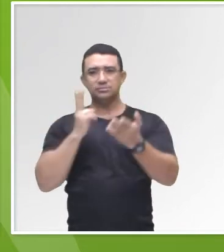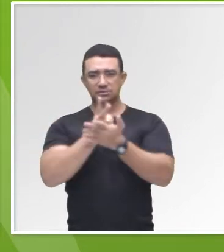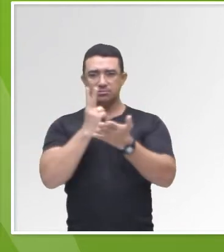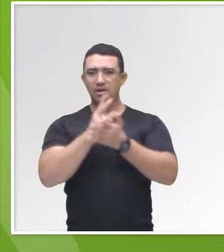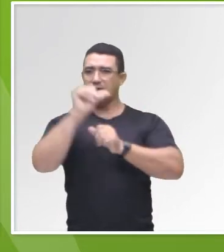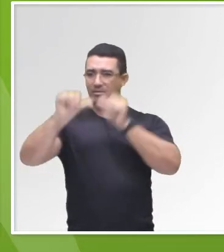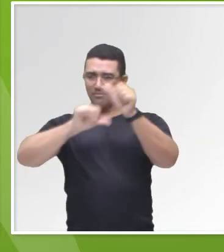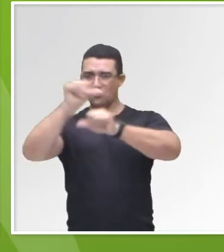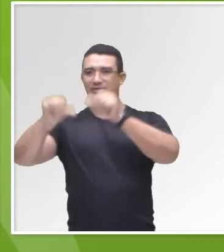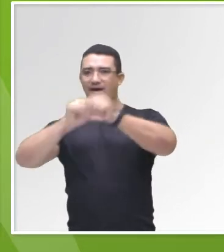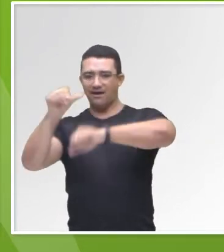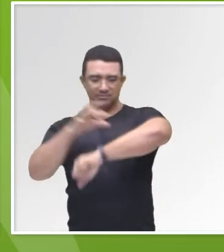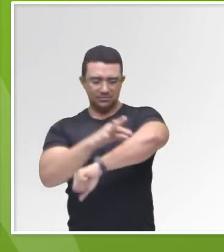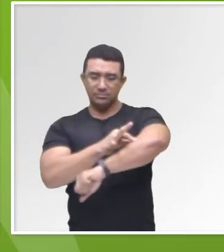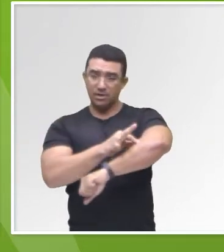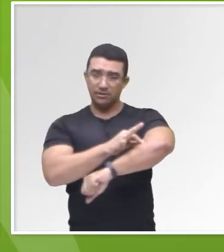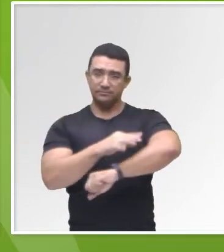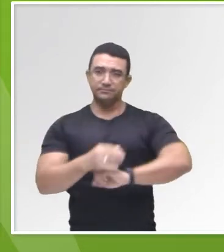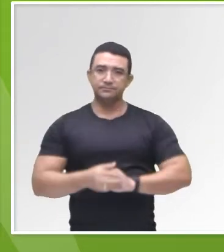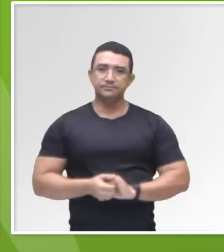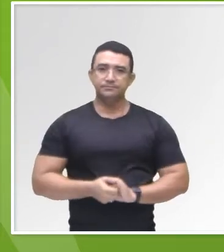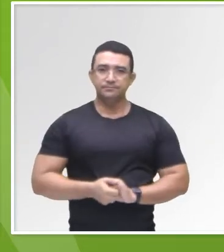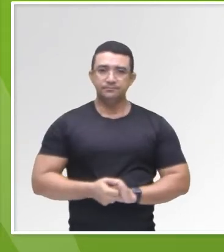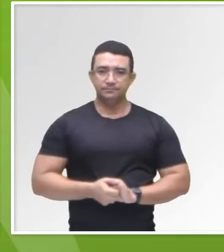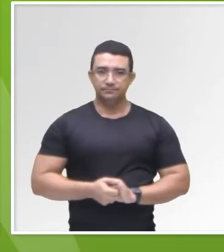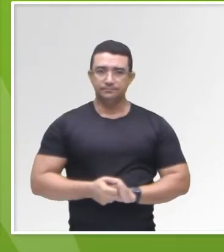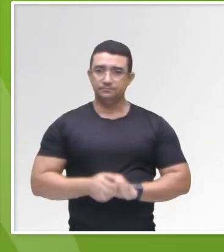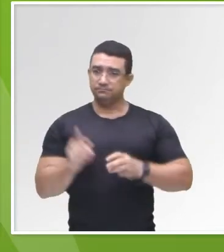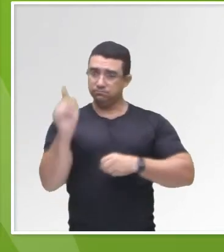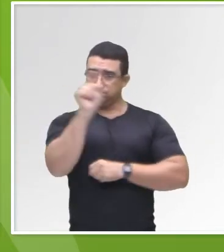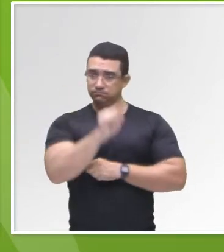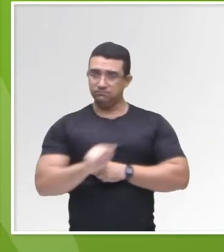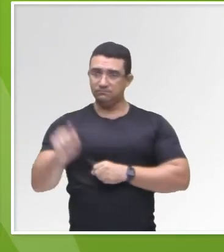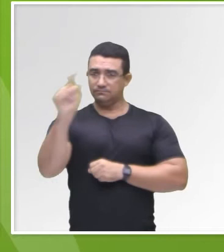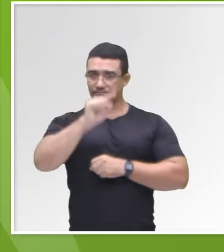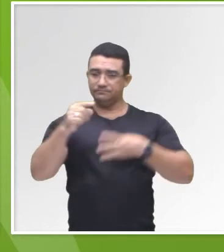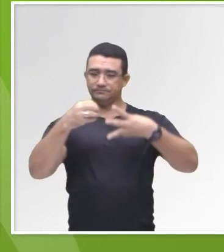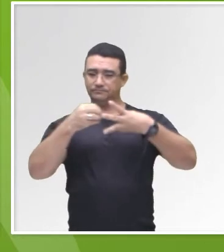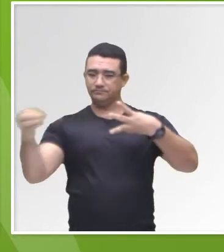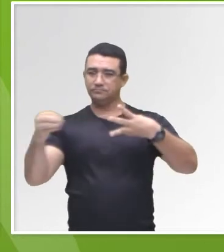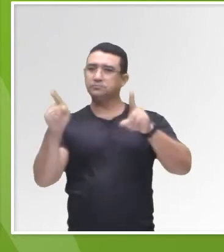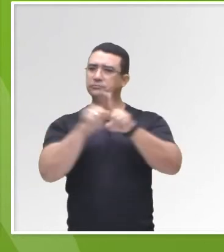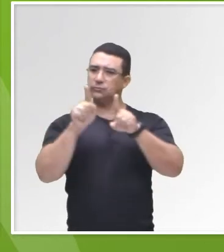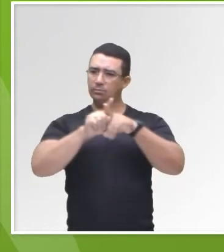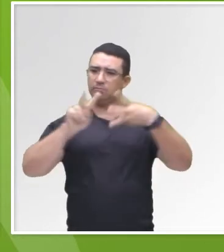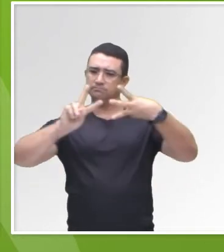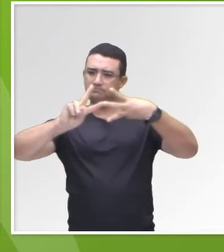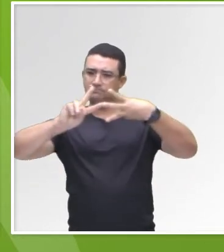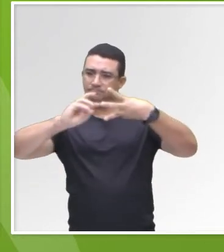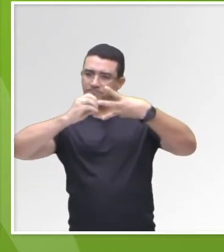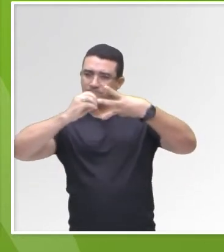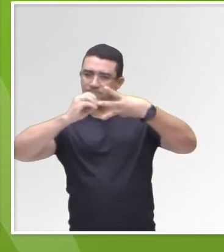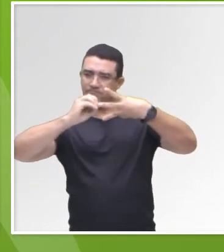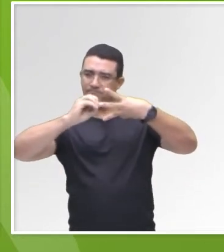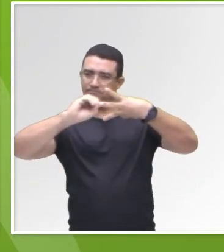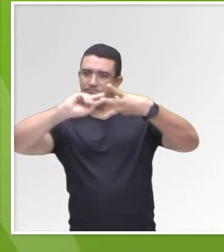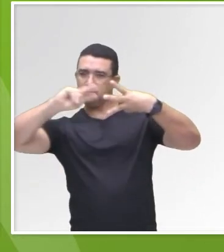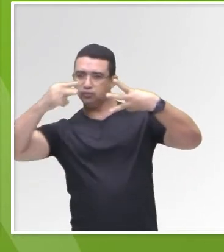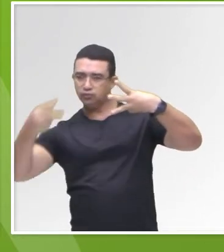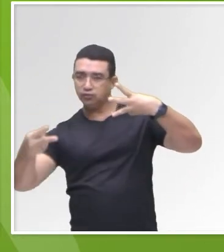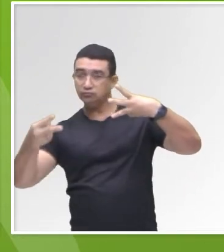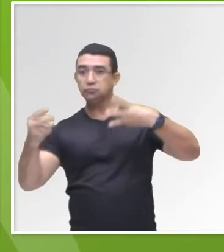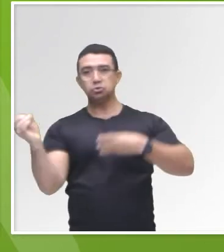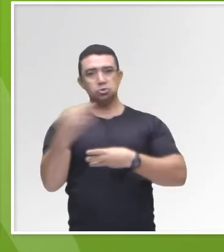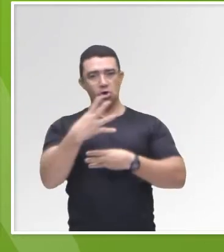tecido, certo? Então, nesse ciclo, ela vai se dividir e vai gerar duas novas células. E esse processo de divisão celular,